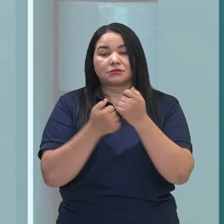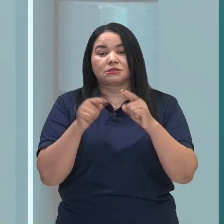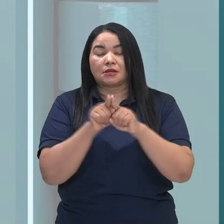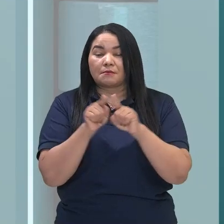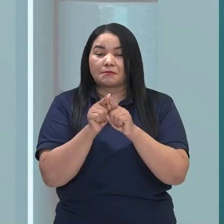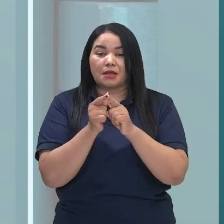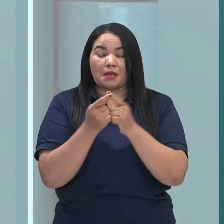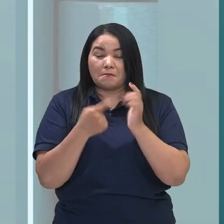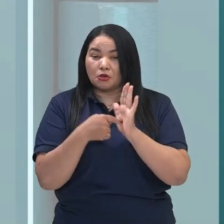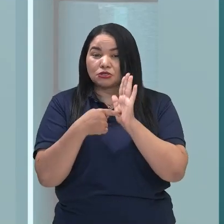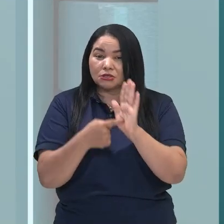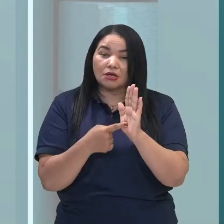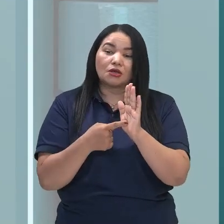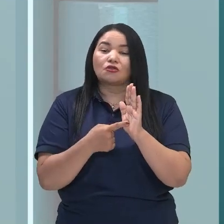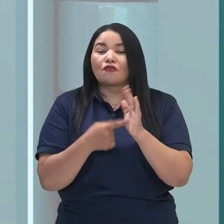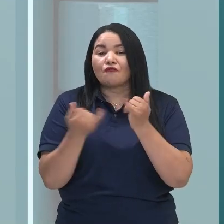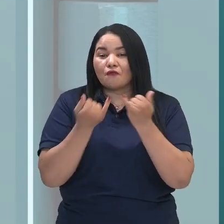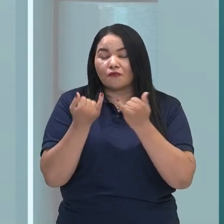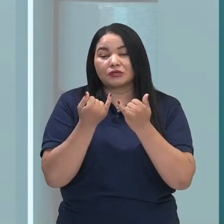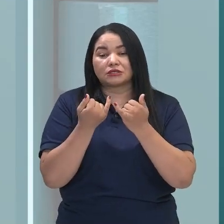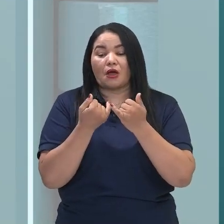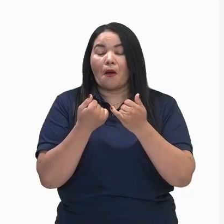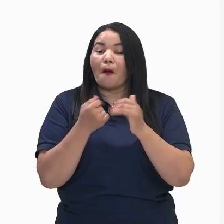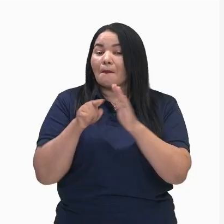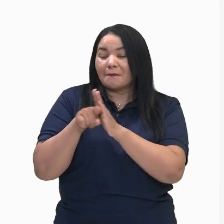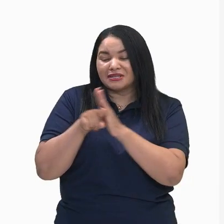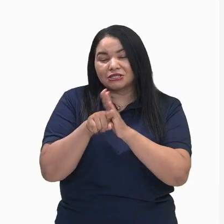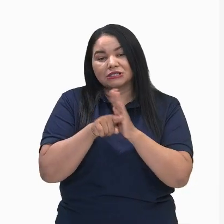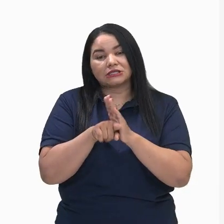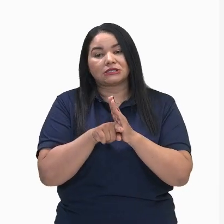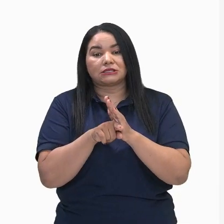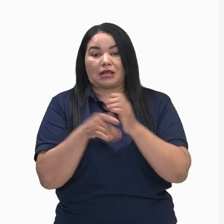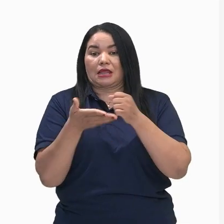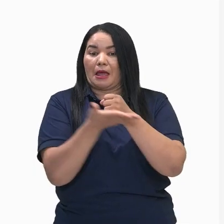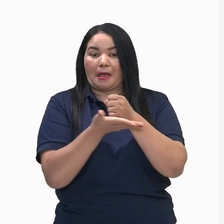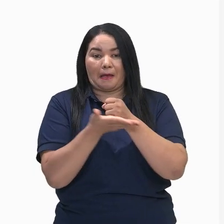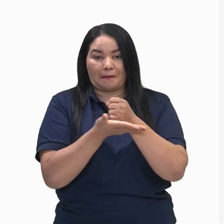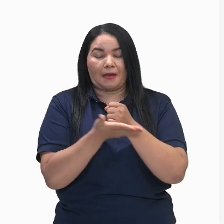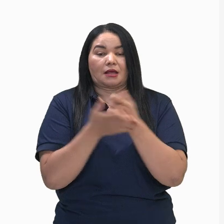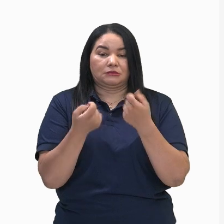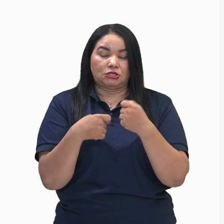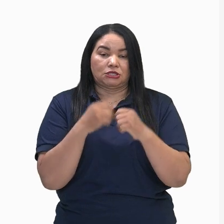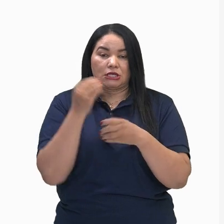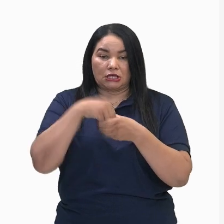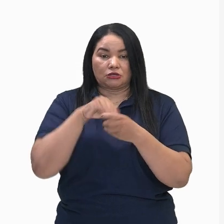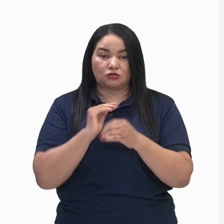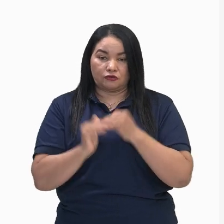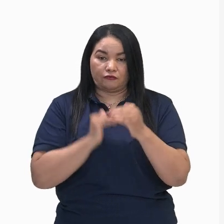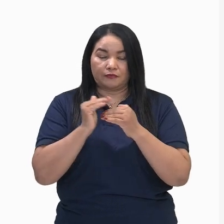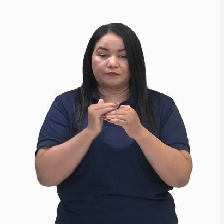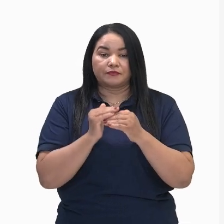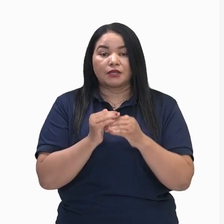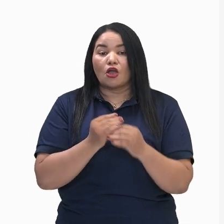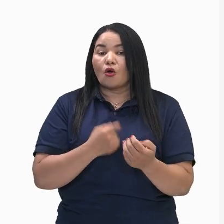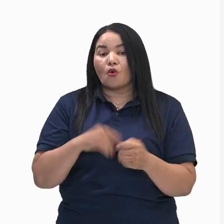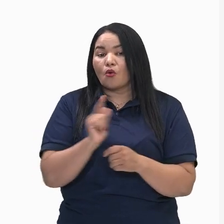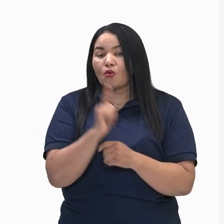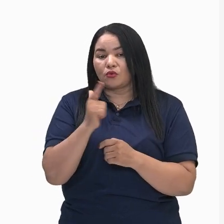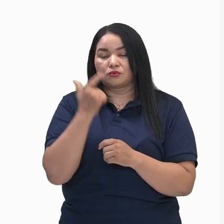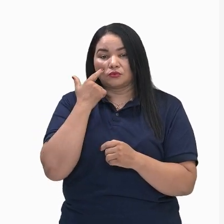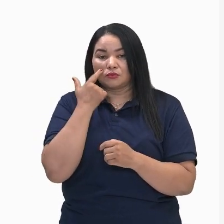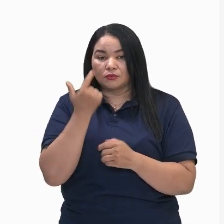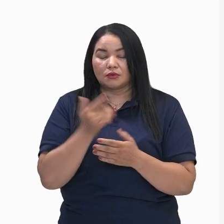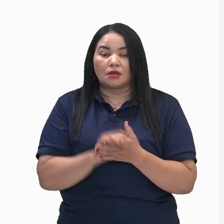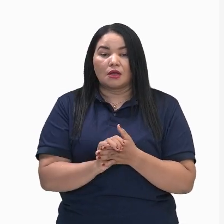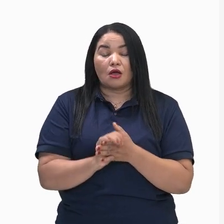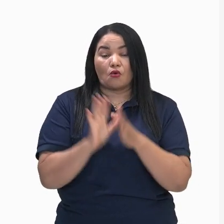dados, pesquisas, tá? Então, e a conclusão, o autor deve apresentar uma espécie de